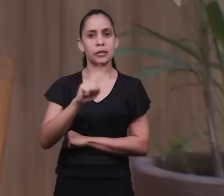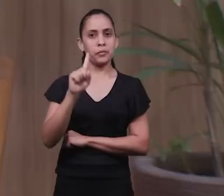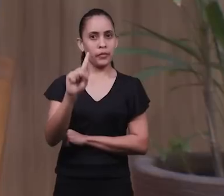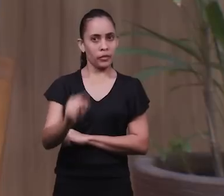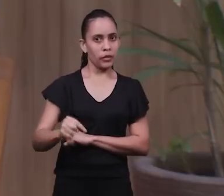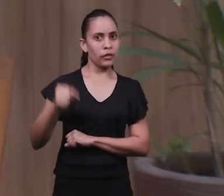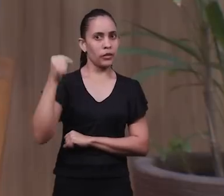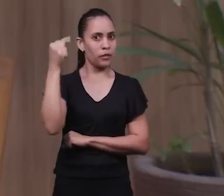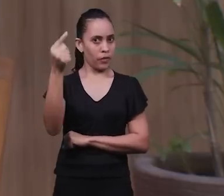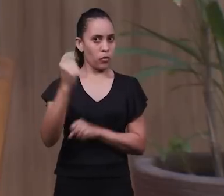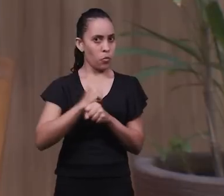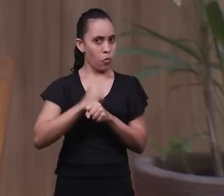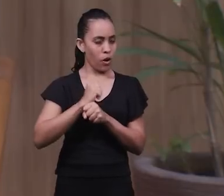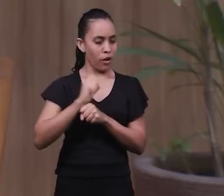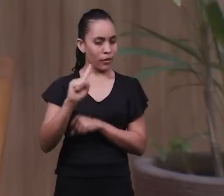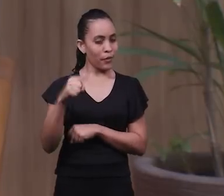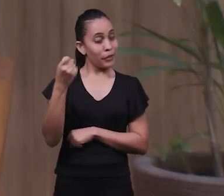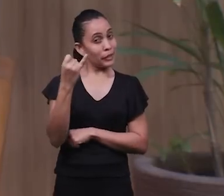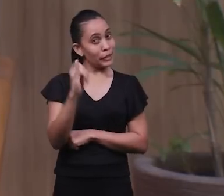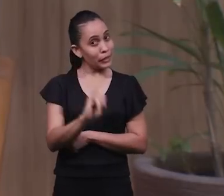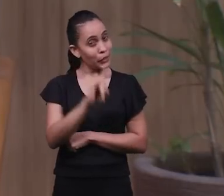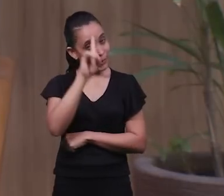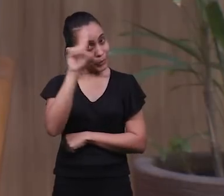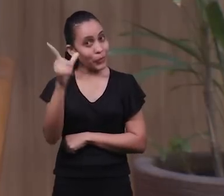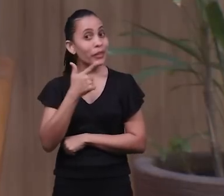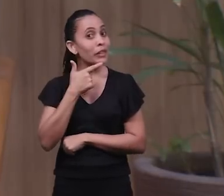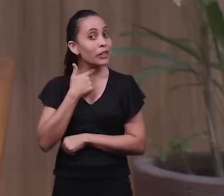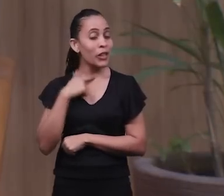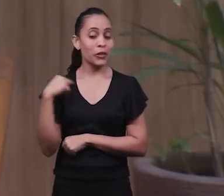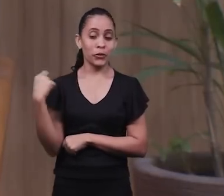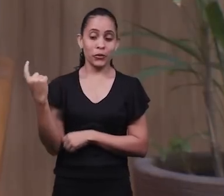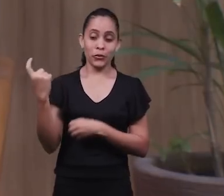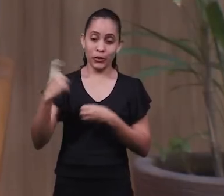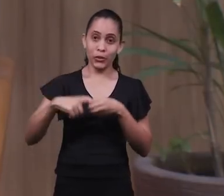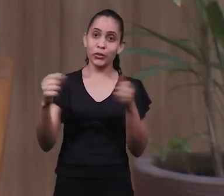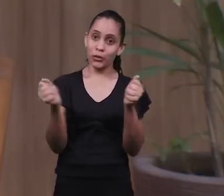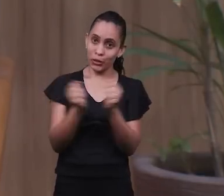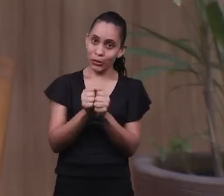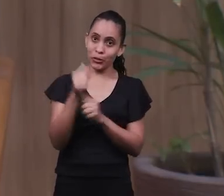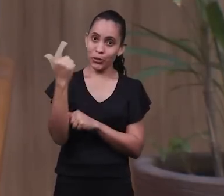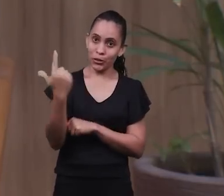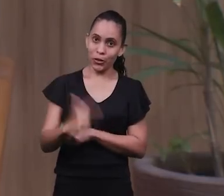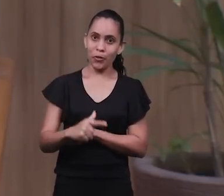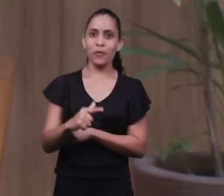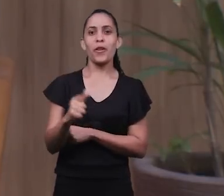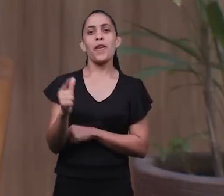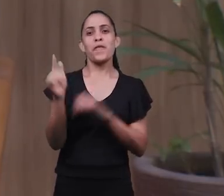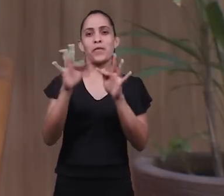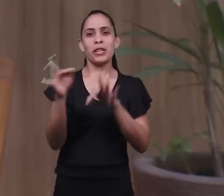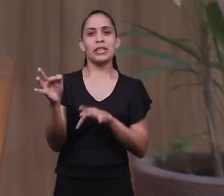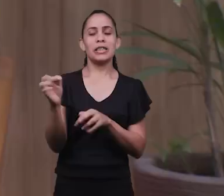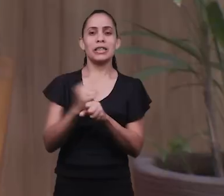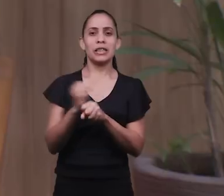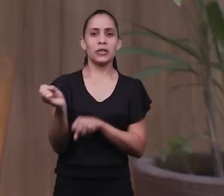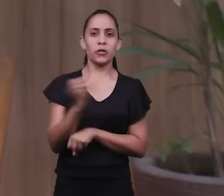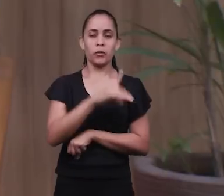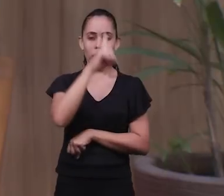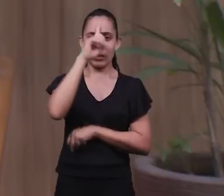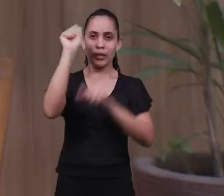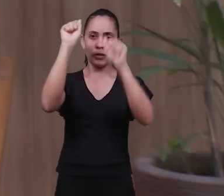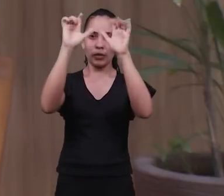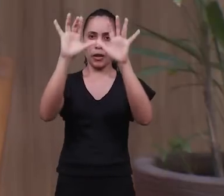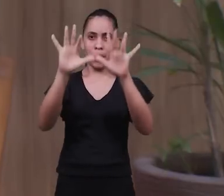ou seja, no ano que vem, se o Senhor permitir, estaremos juntos mais uma vez aqui. Um feliz ano novo a todos.